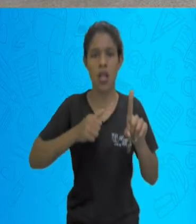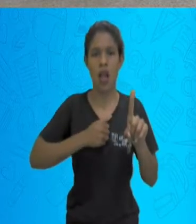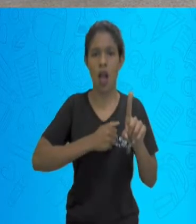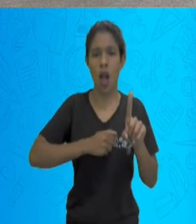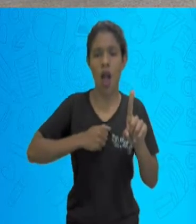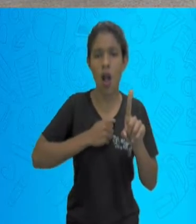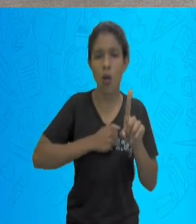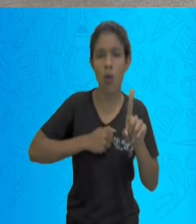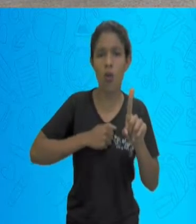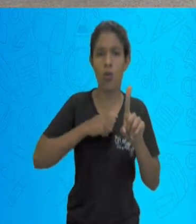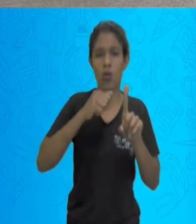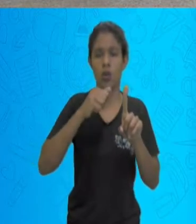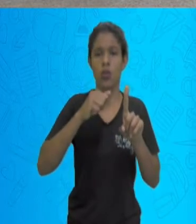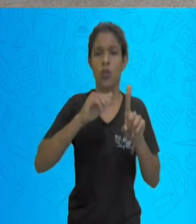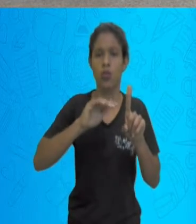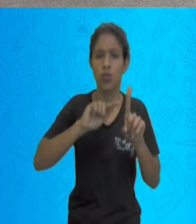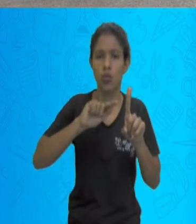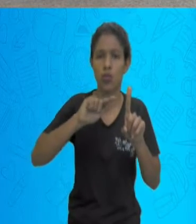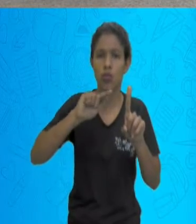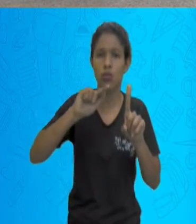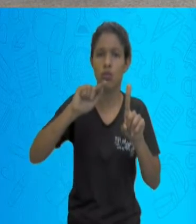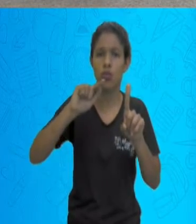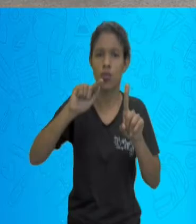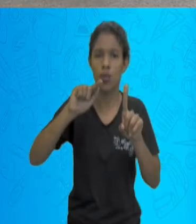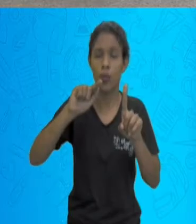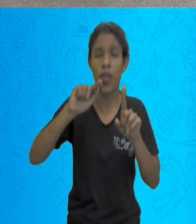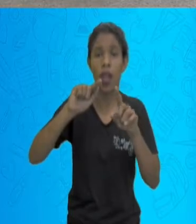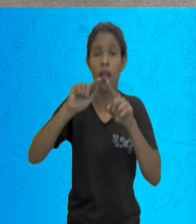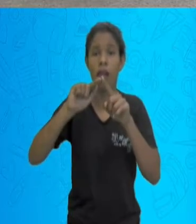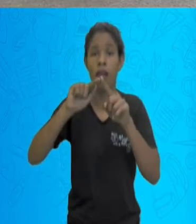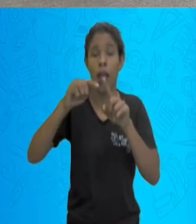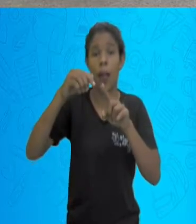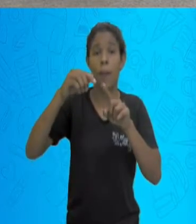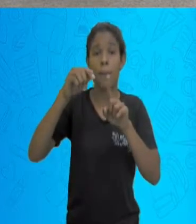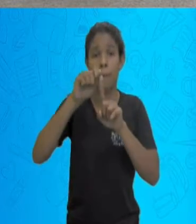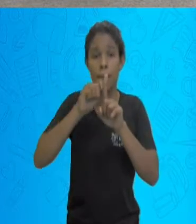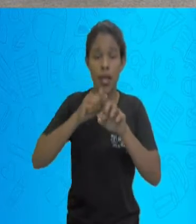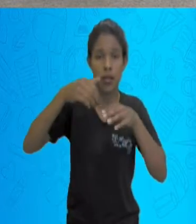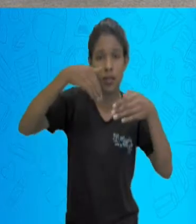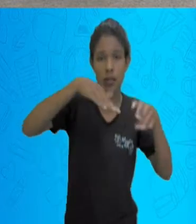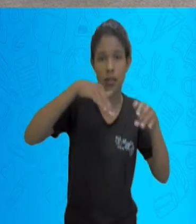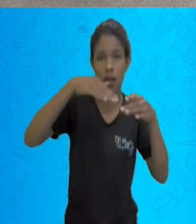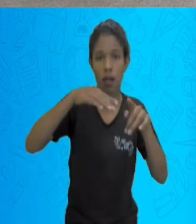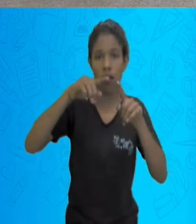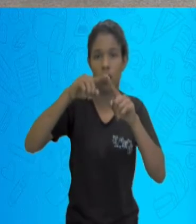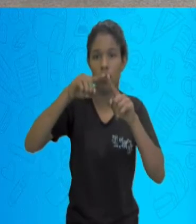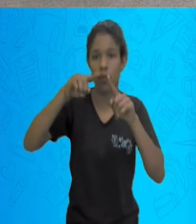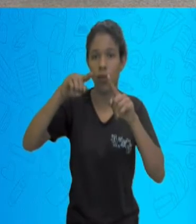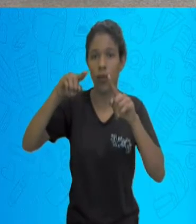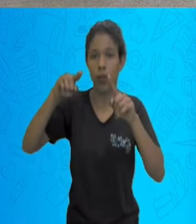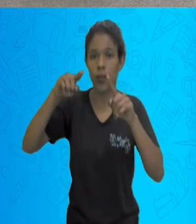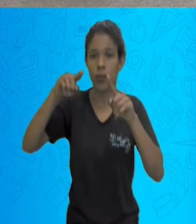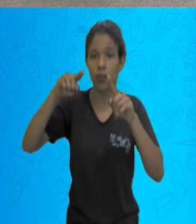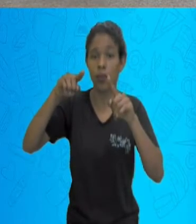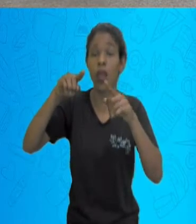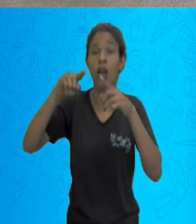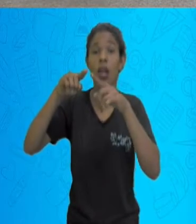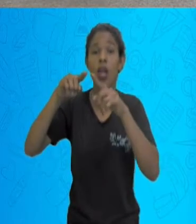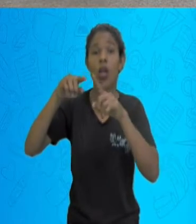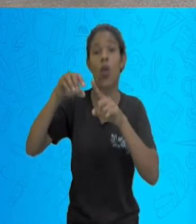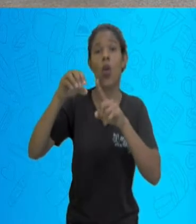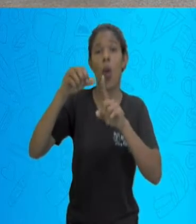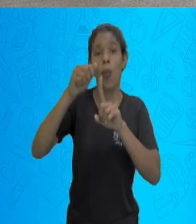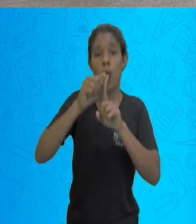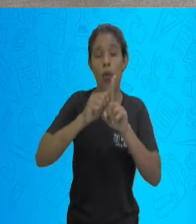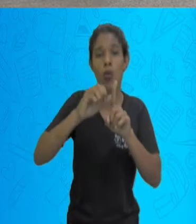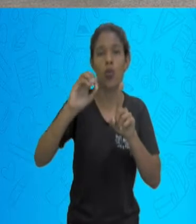se estabilizou. Aí de setembro a outubro houve um aumento nas vendas novamente. O gráfico me